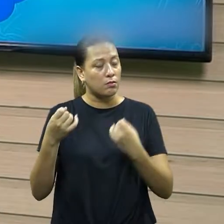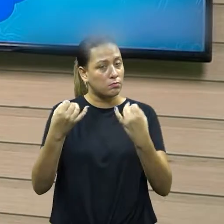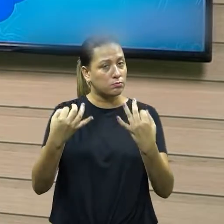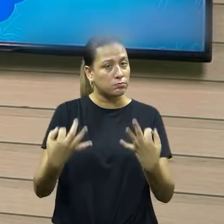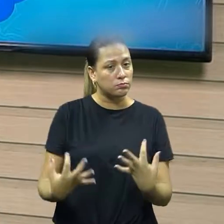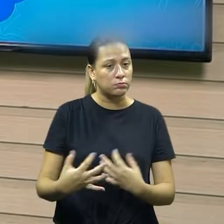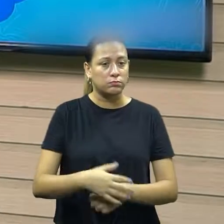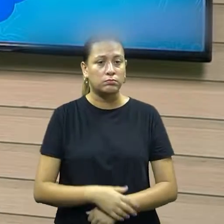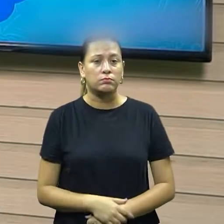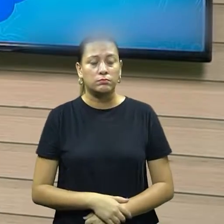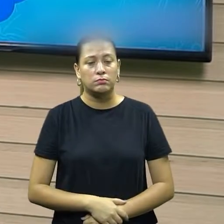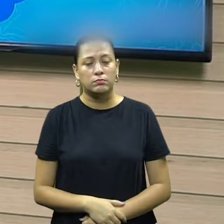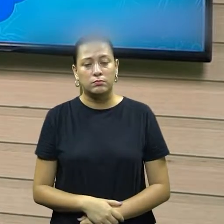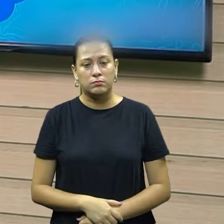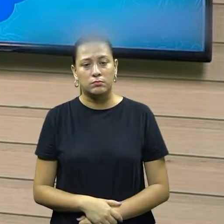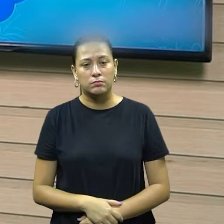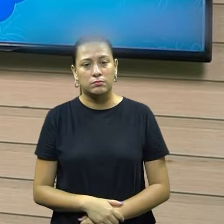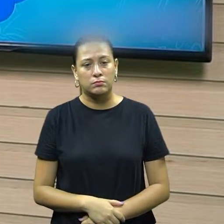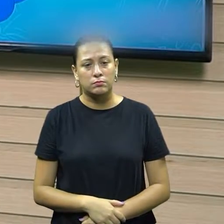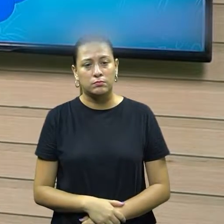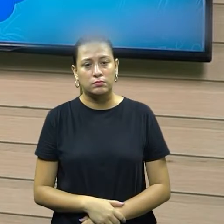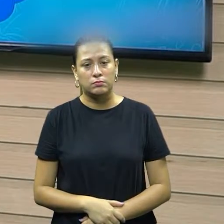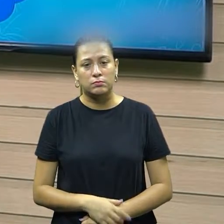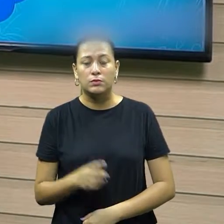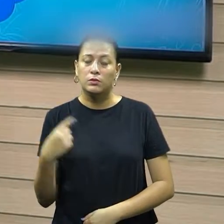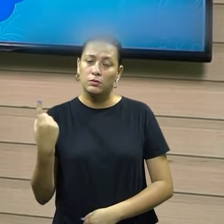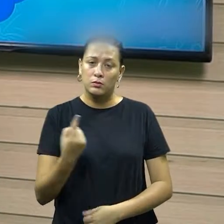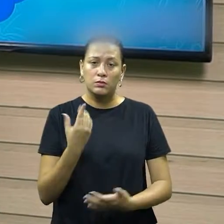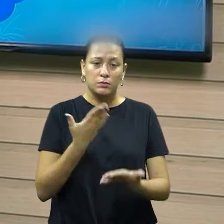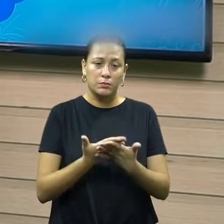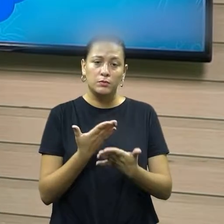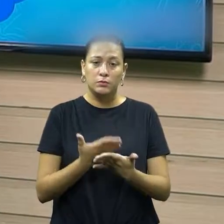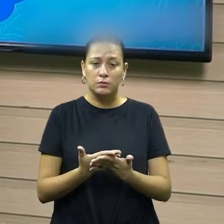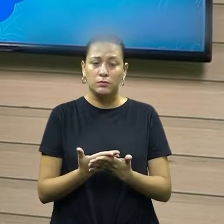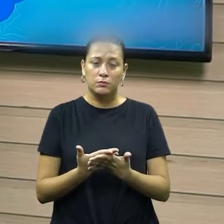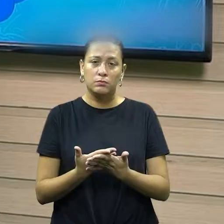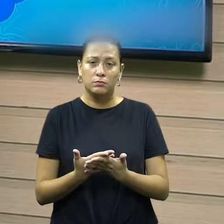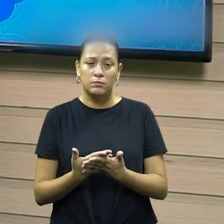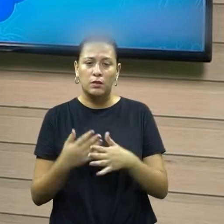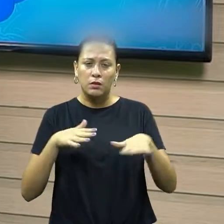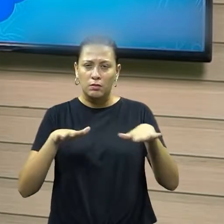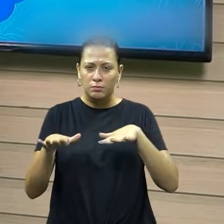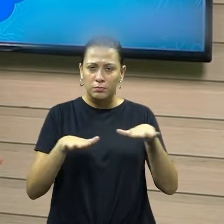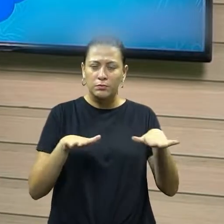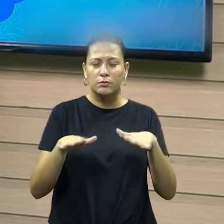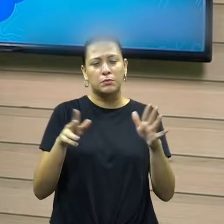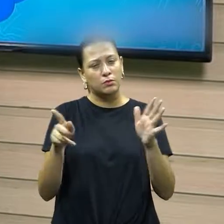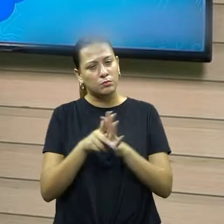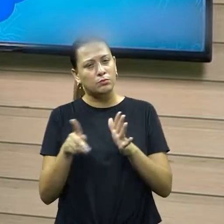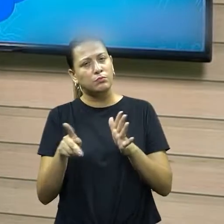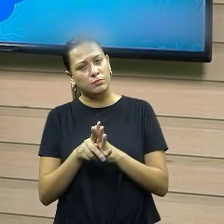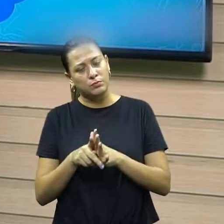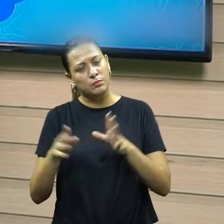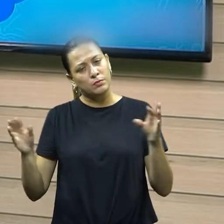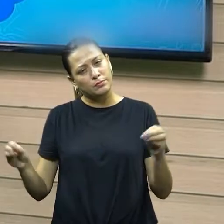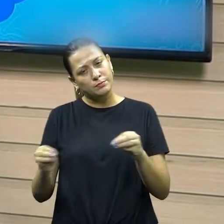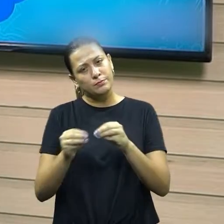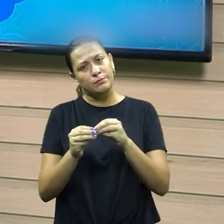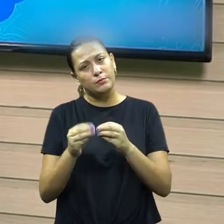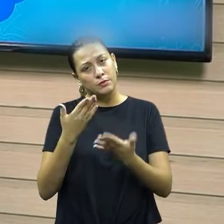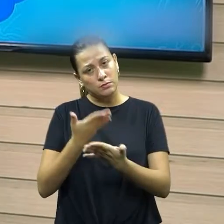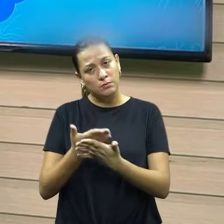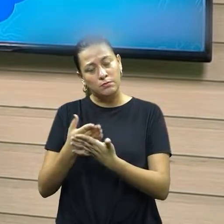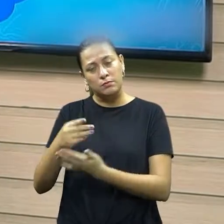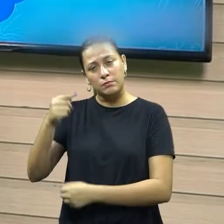né, do processo de negociação que a gente vai ver, porque desse movimento mesmo que está tudo incorporado que ela fala, né? Então,